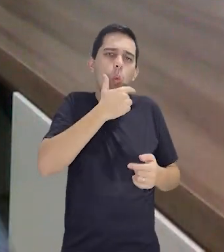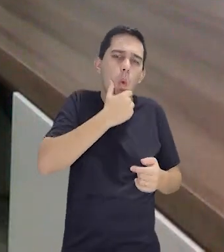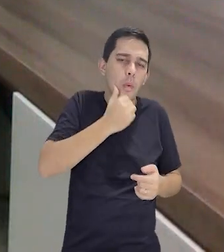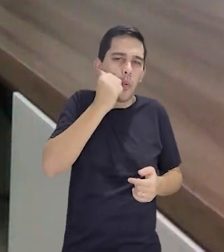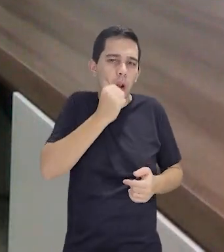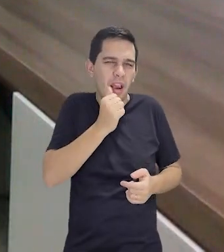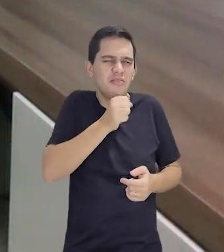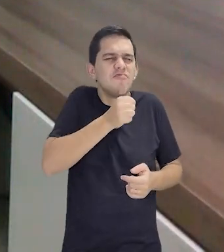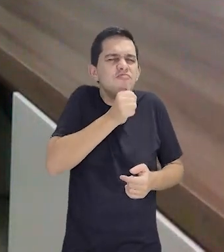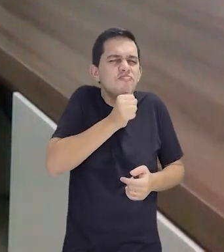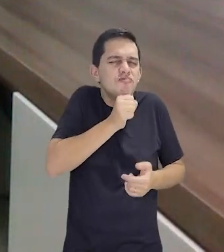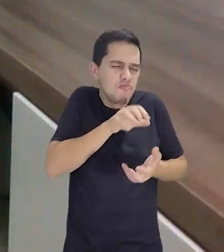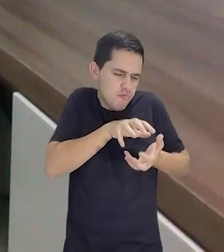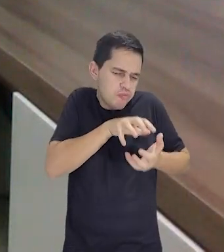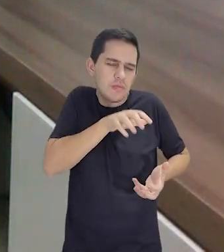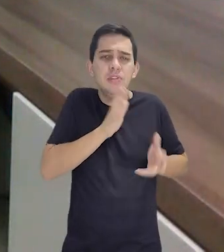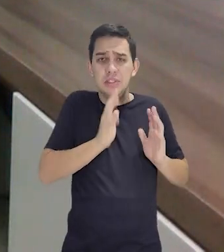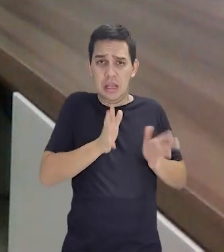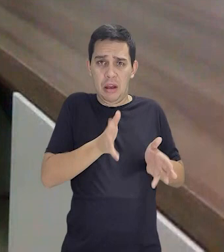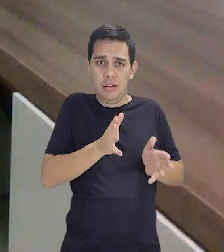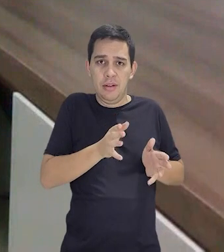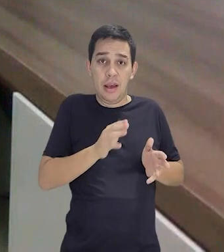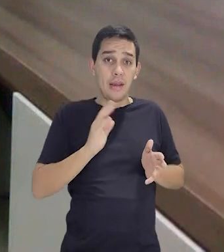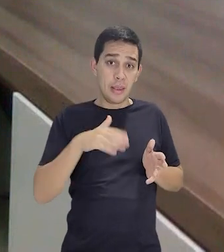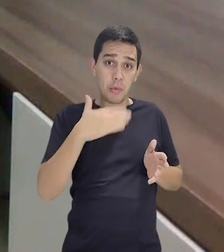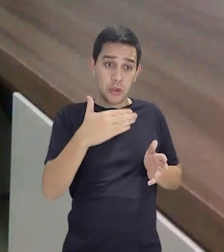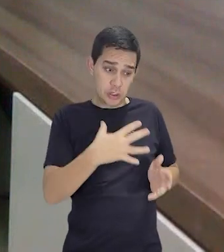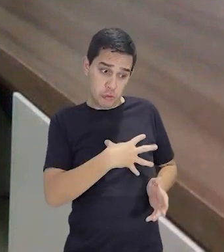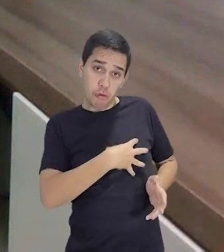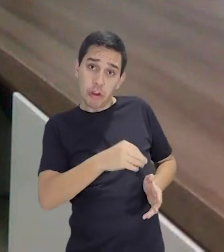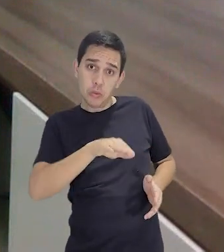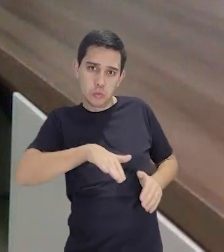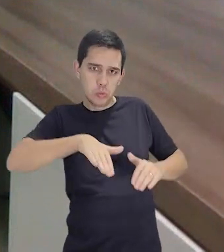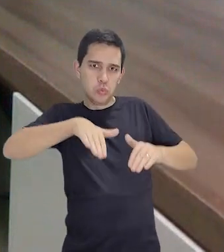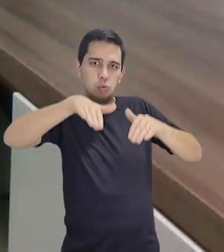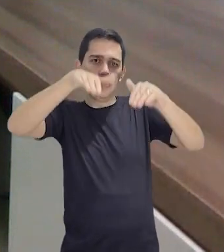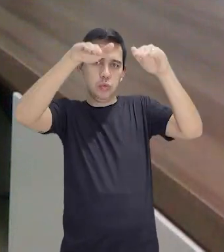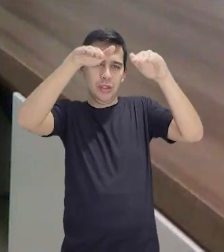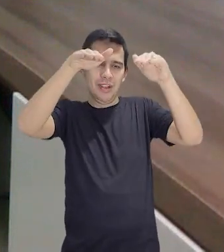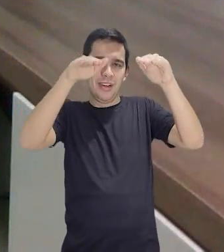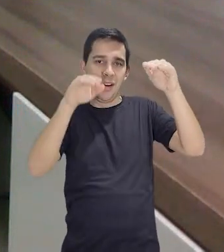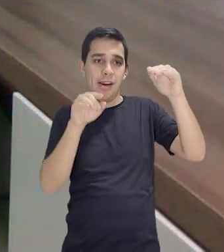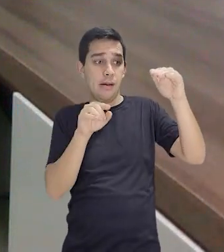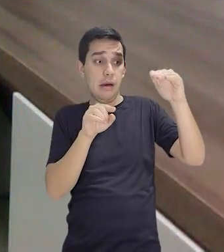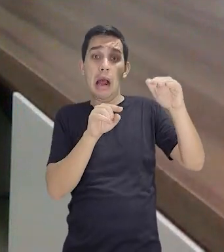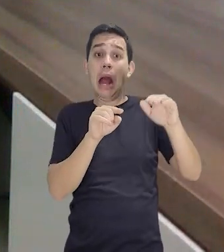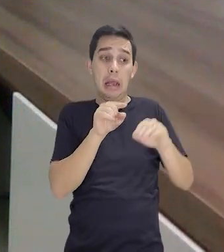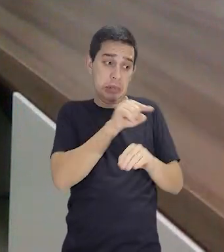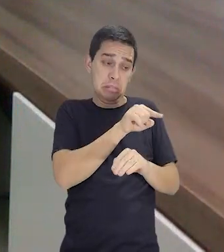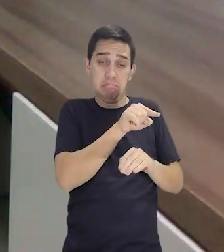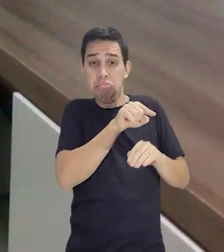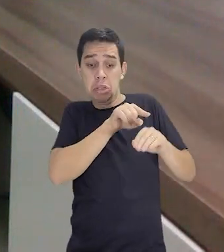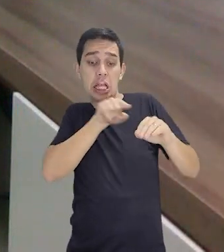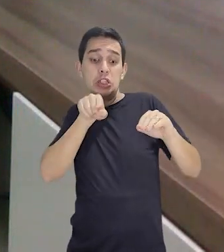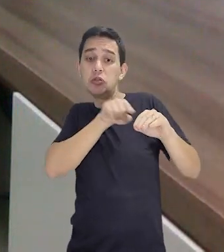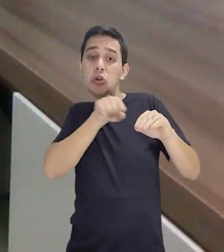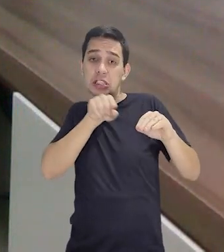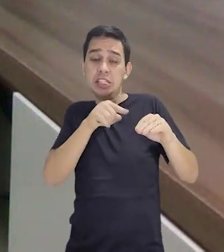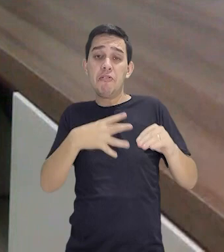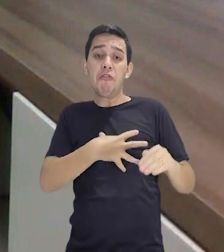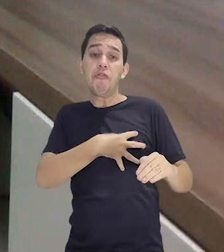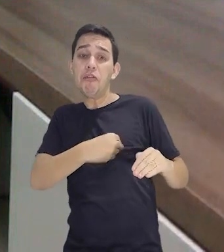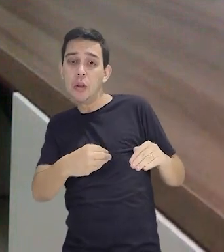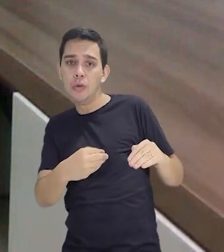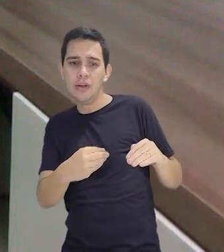tinham três filhos. Então, nesse período, ela começou a trabalhar como doméstica e depois foi também cuidando como cuidadora